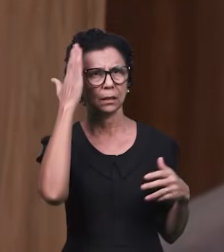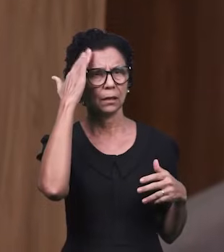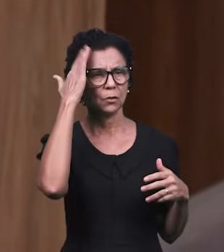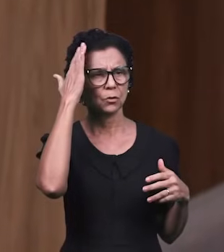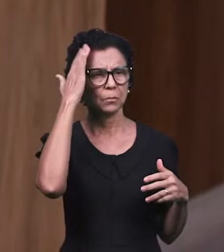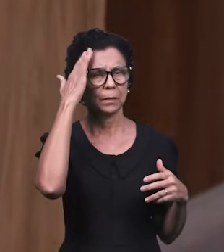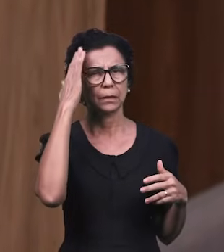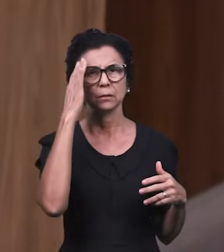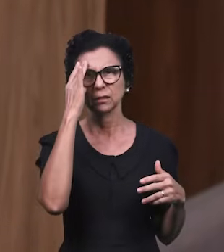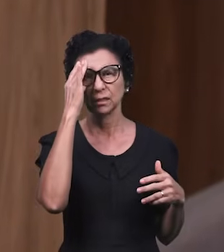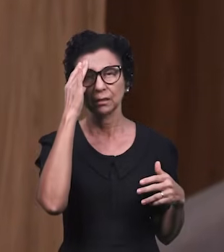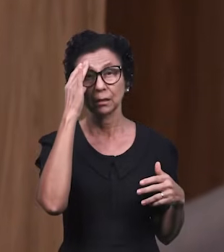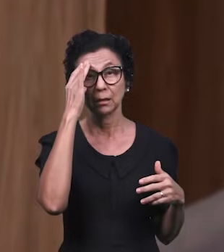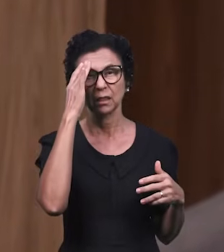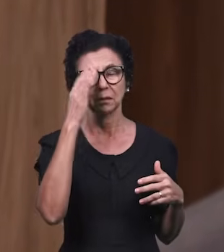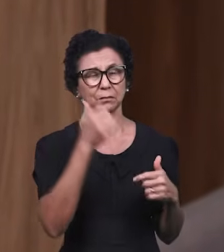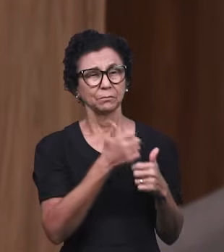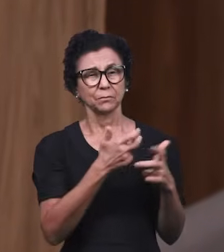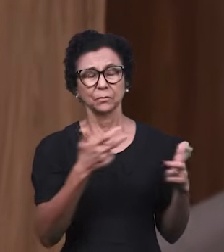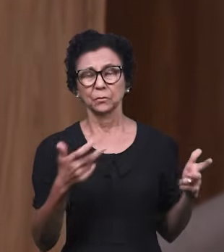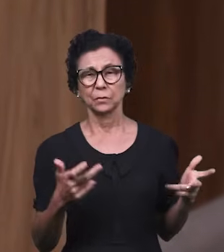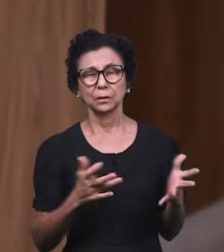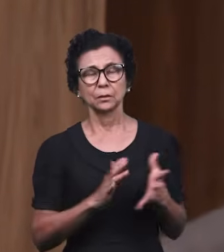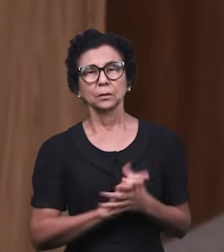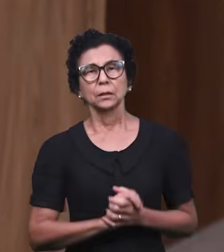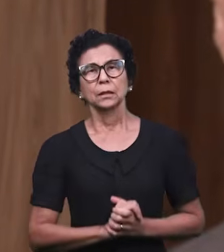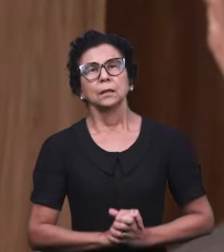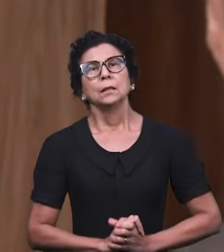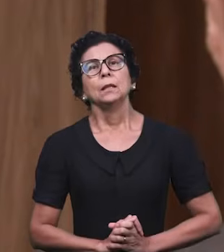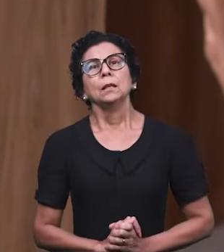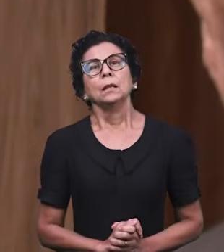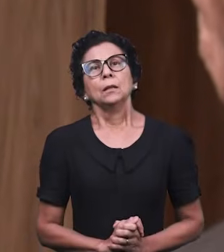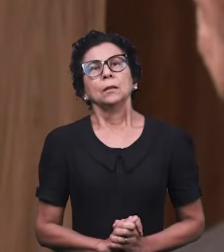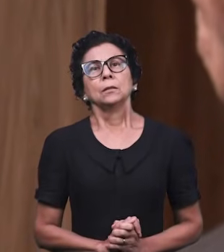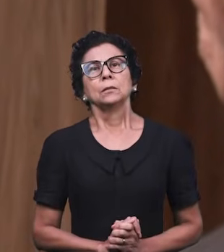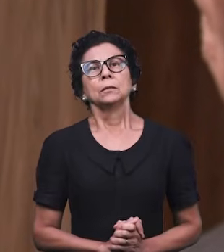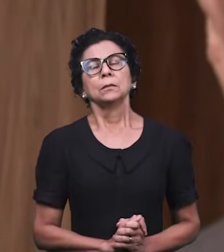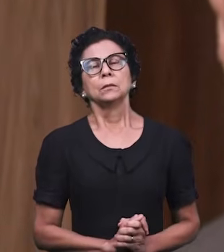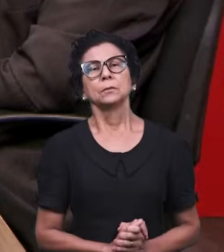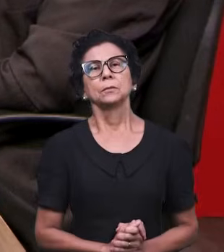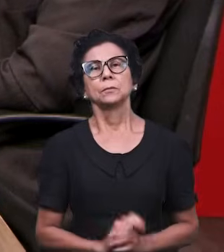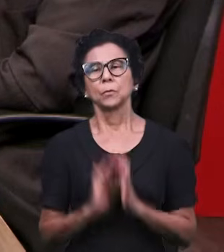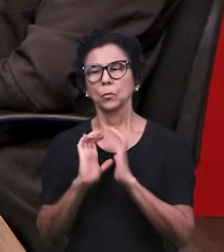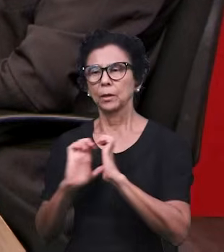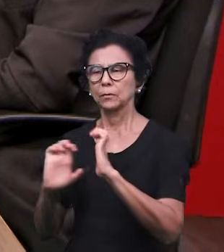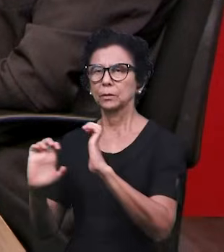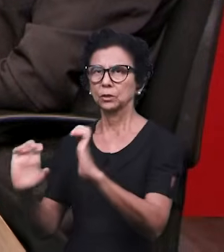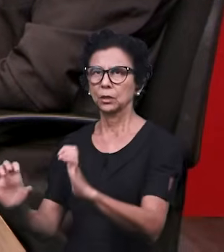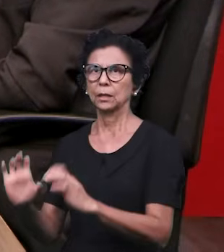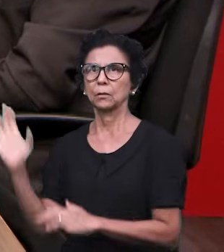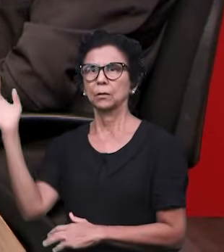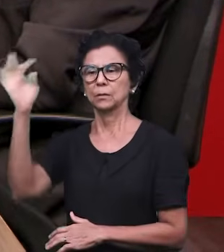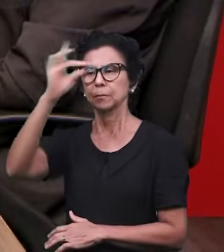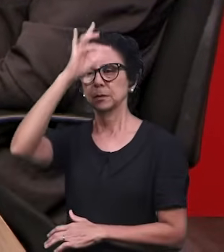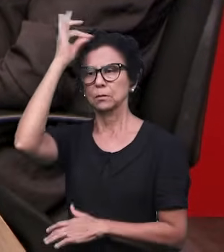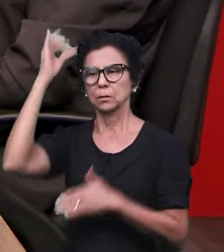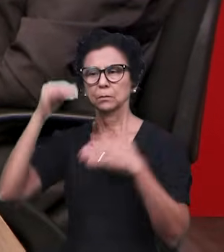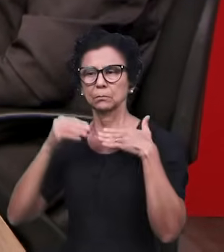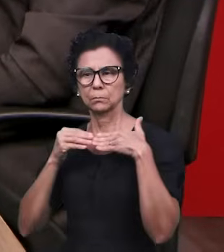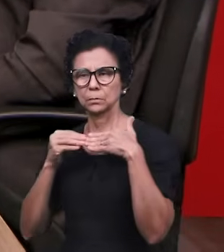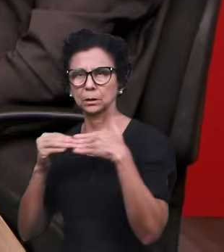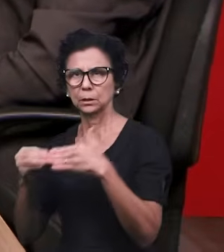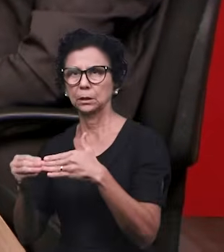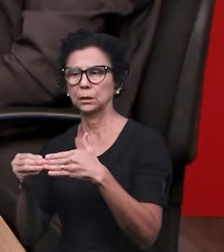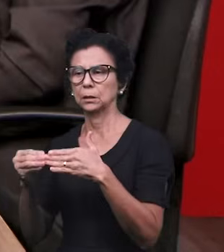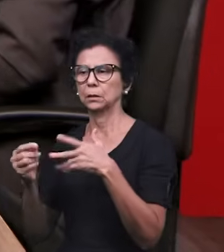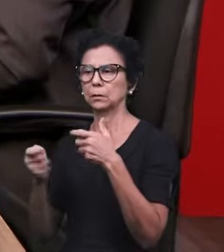várias, né, derivações dessa discussão, mas o Evangelho não, ele é dirigido pelo Espírito Santo.